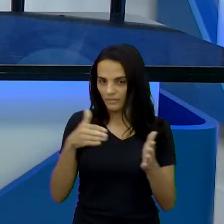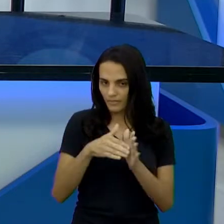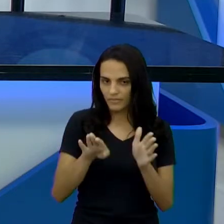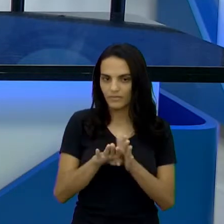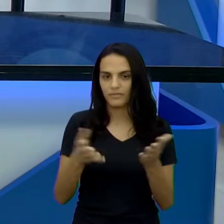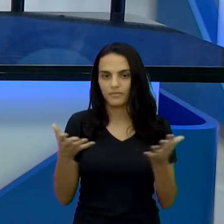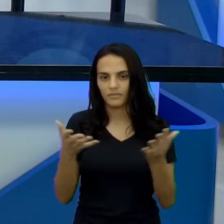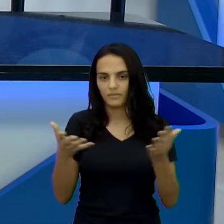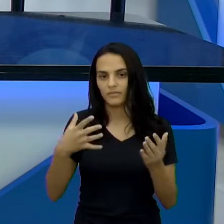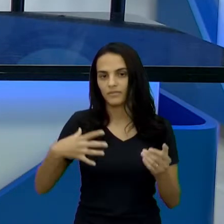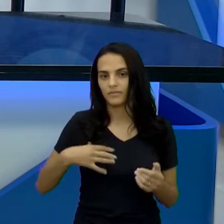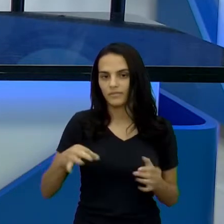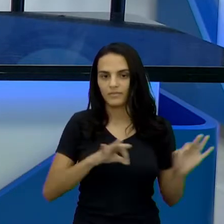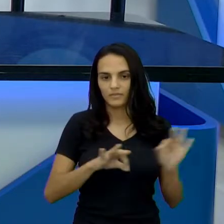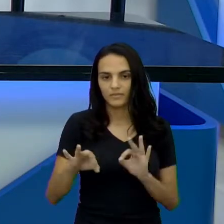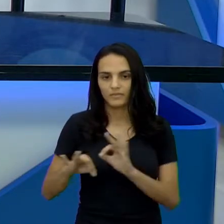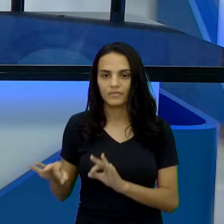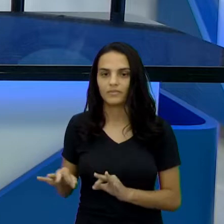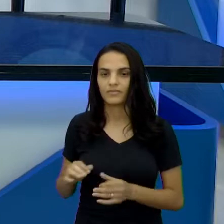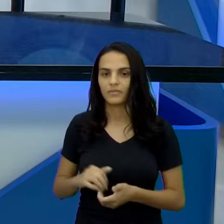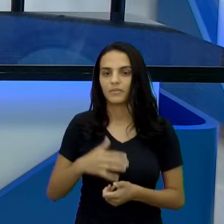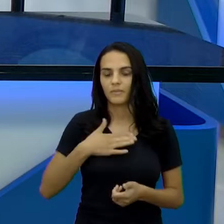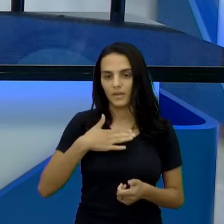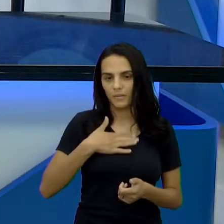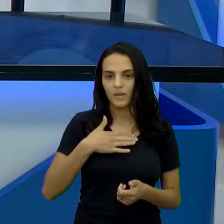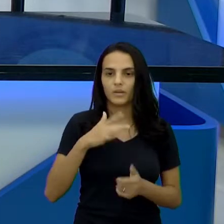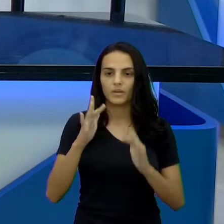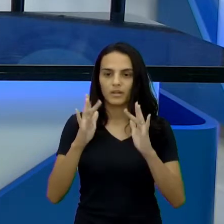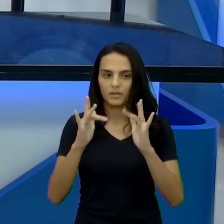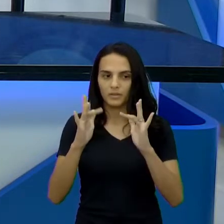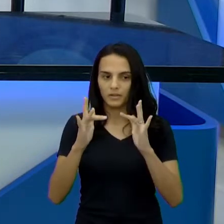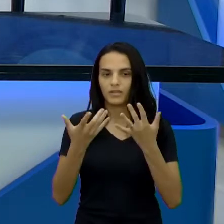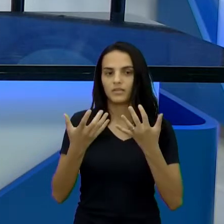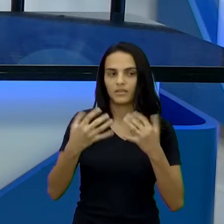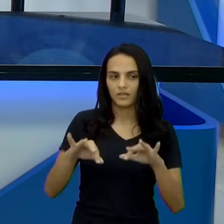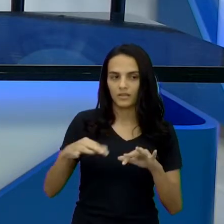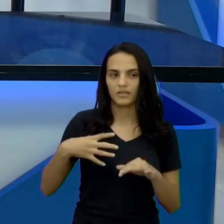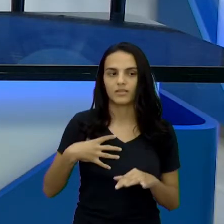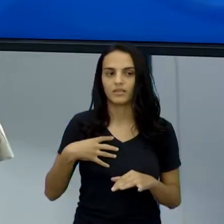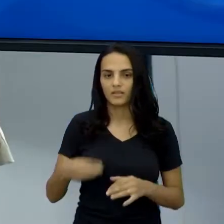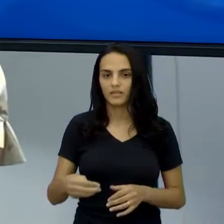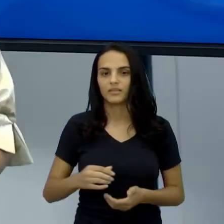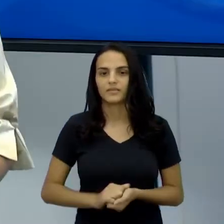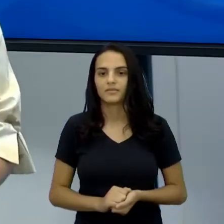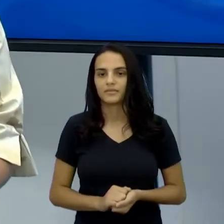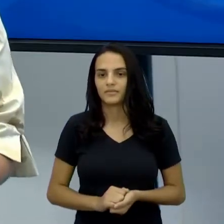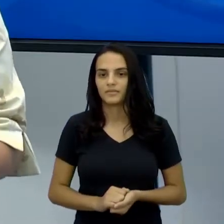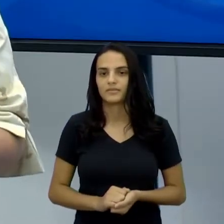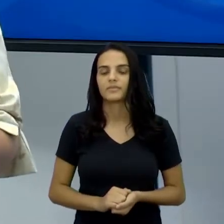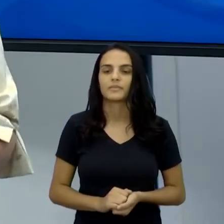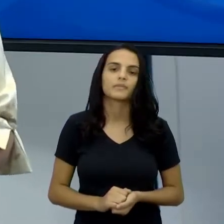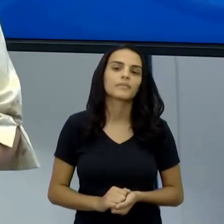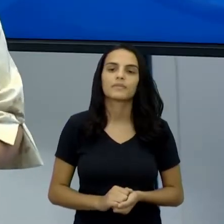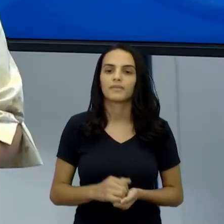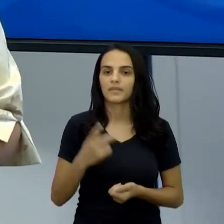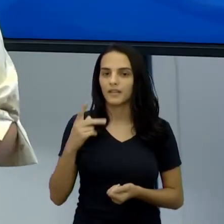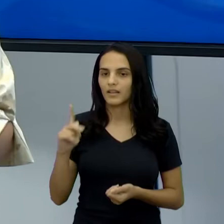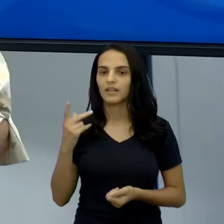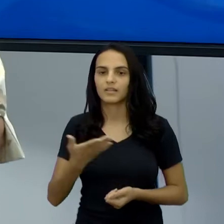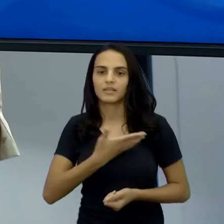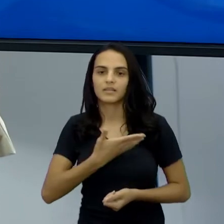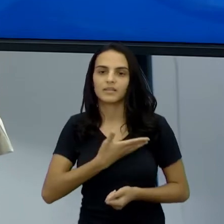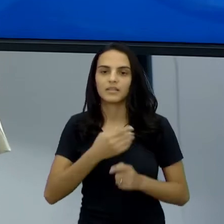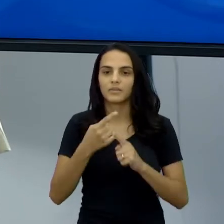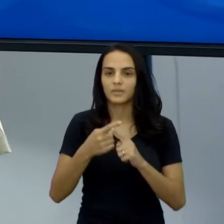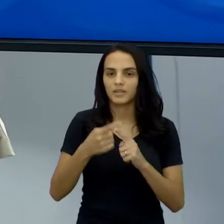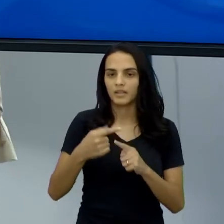quero ter filhos, meu namorado também não quer ter filhos. Mas isso se fortaleceu depois que ela que ela virou minha amiga, que daí